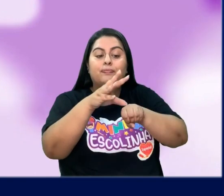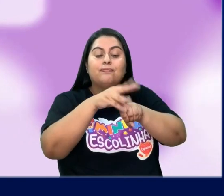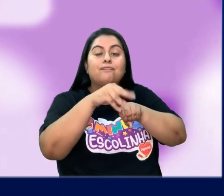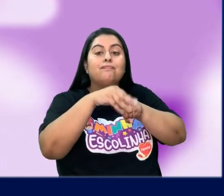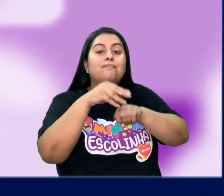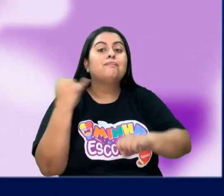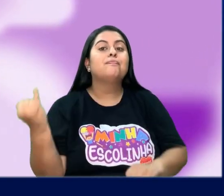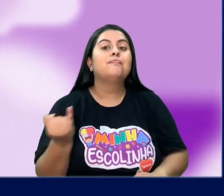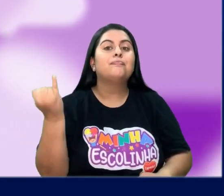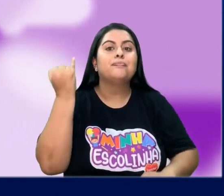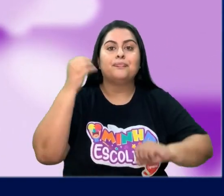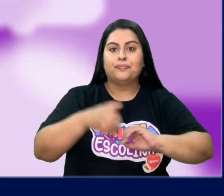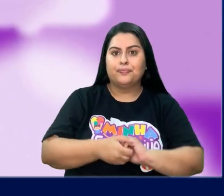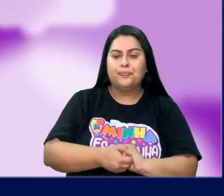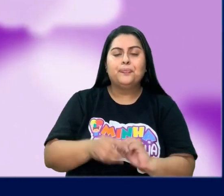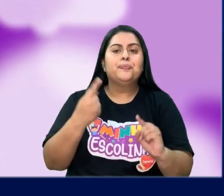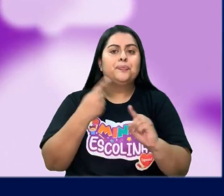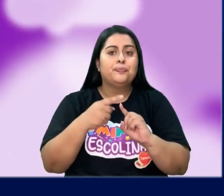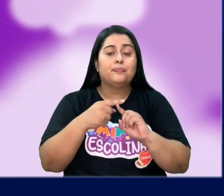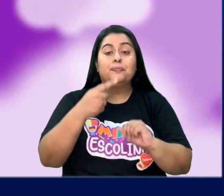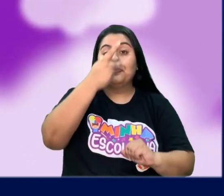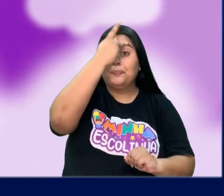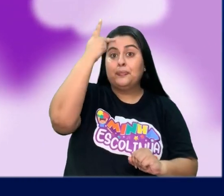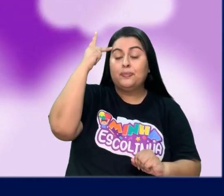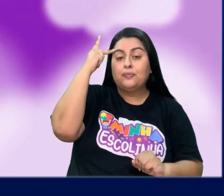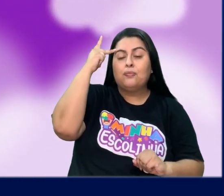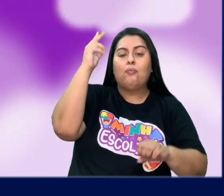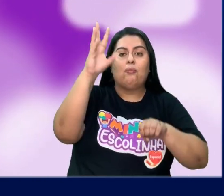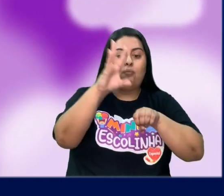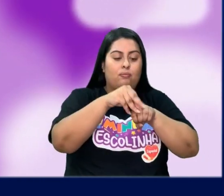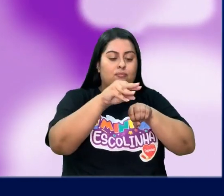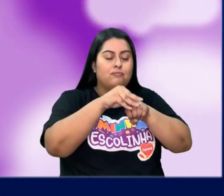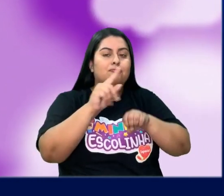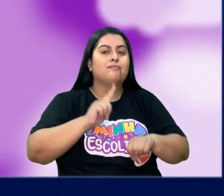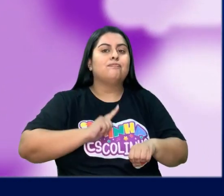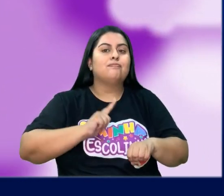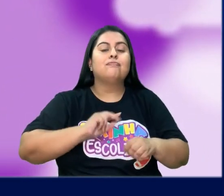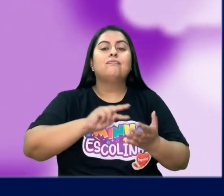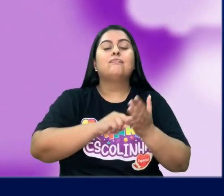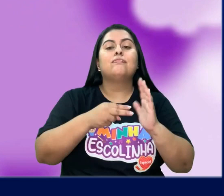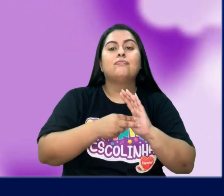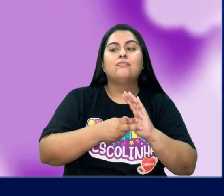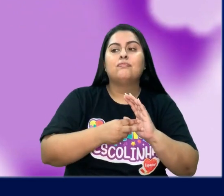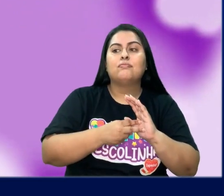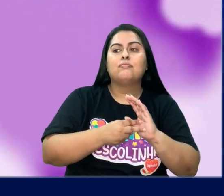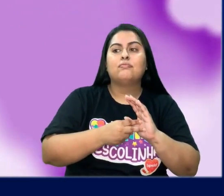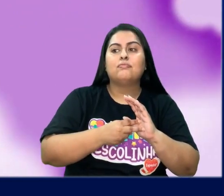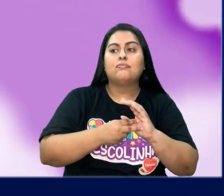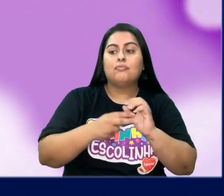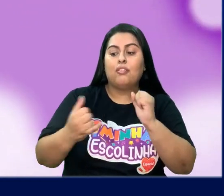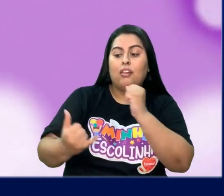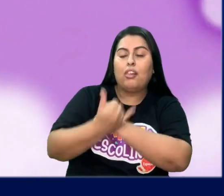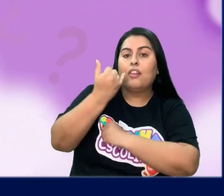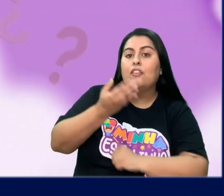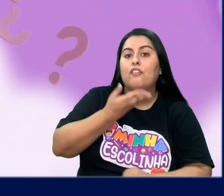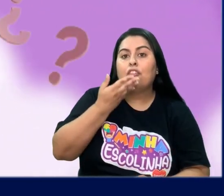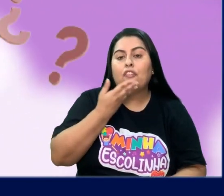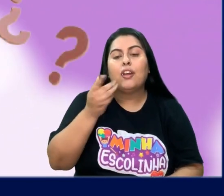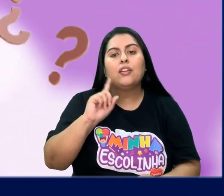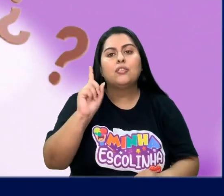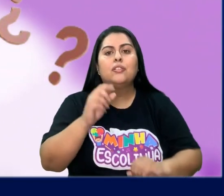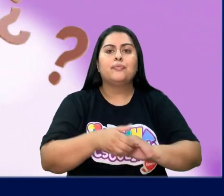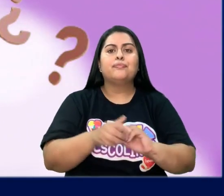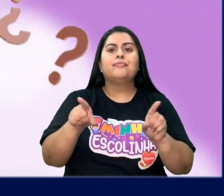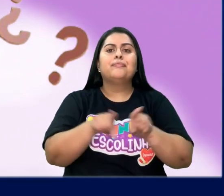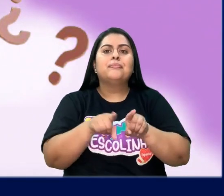nós. Porque quem tem conhecimento não é enganado facilmente e não fica